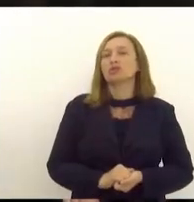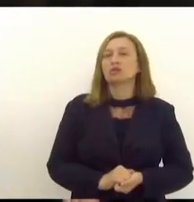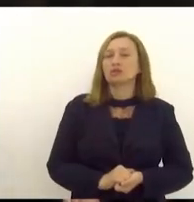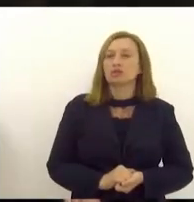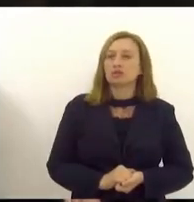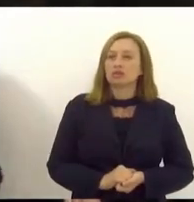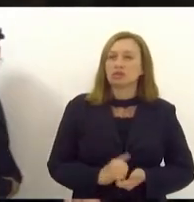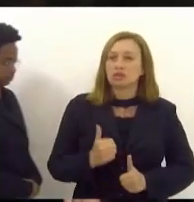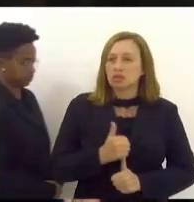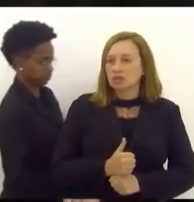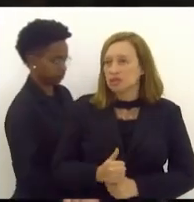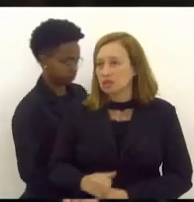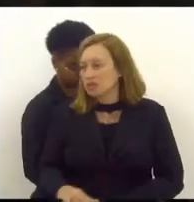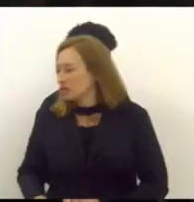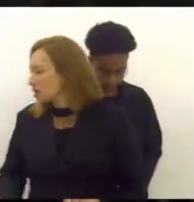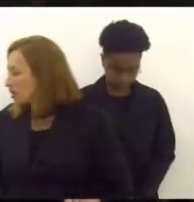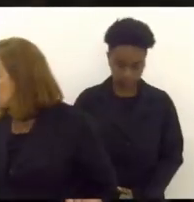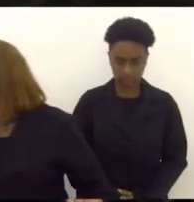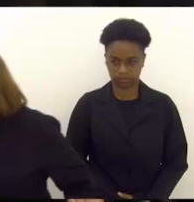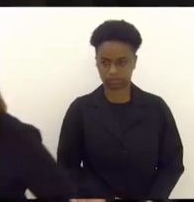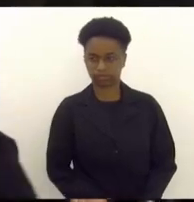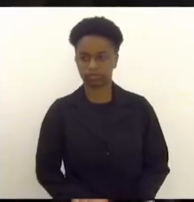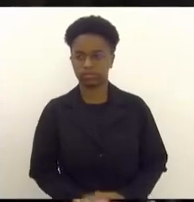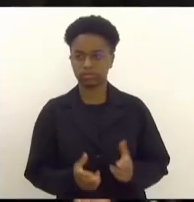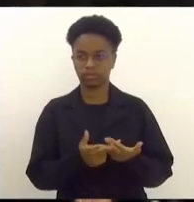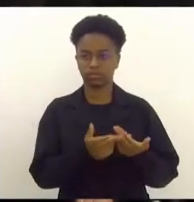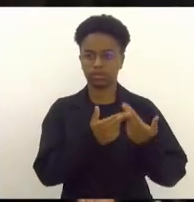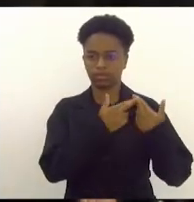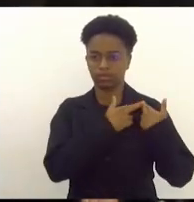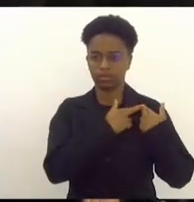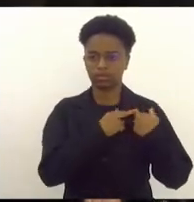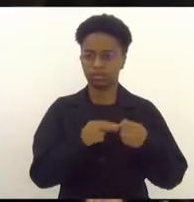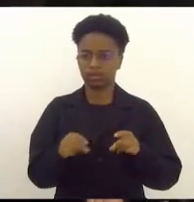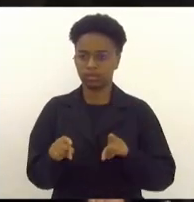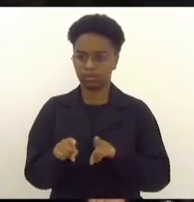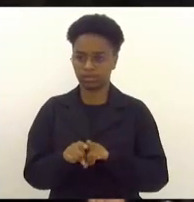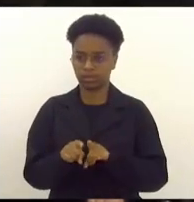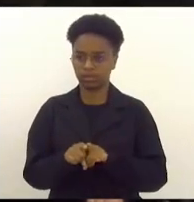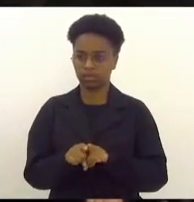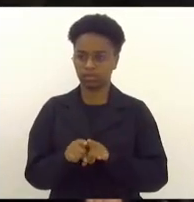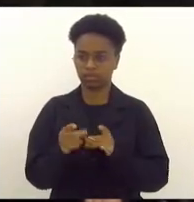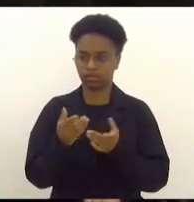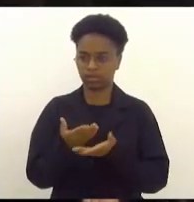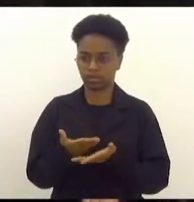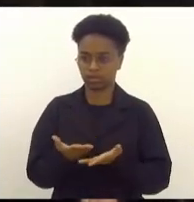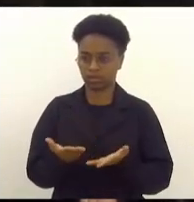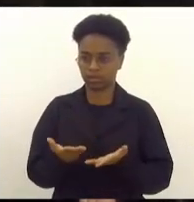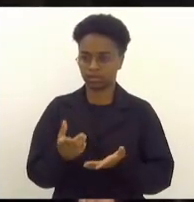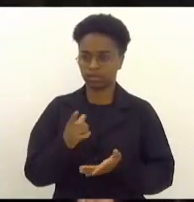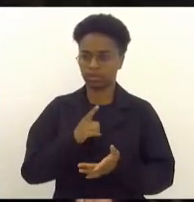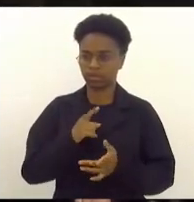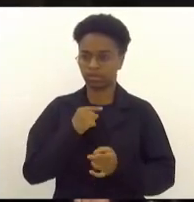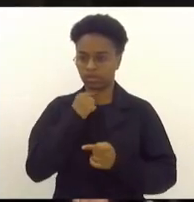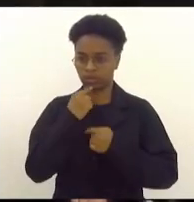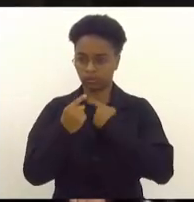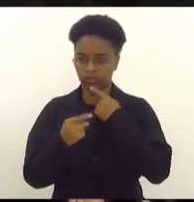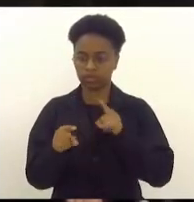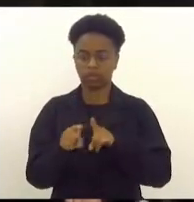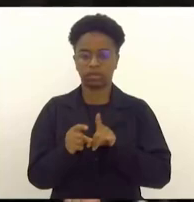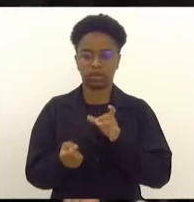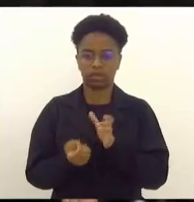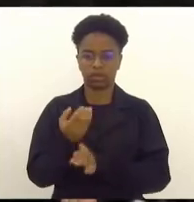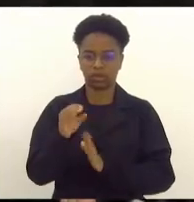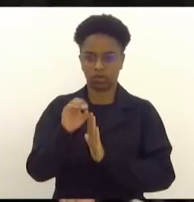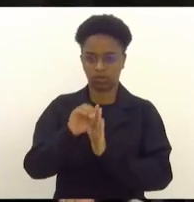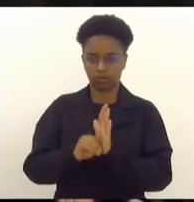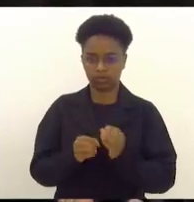esta responsabilidade que está sobre os nossos ombros e vou sem sombra de dúvidas fazer um ofício lhe encaminhando